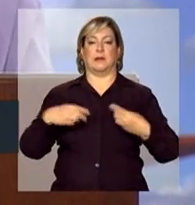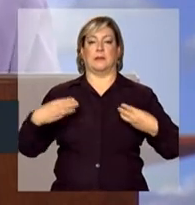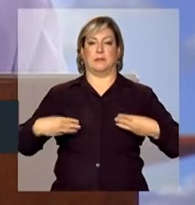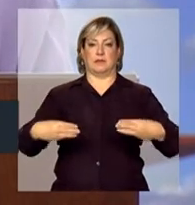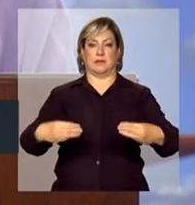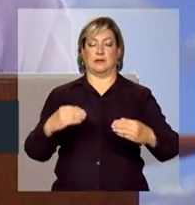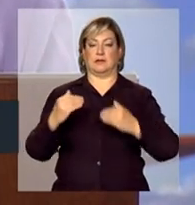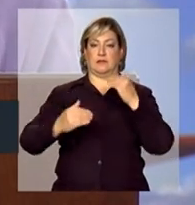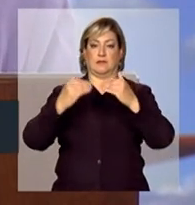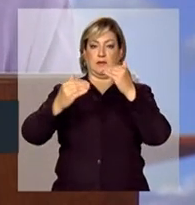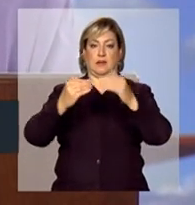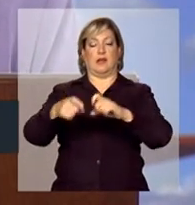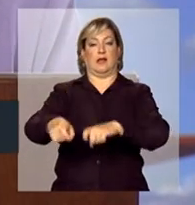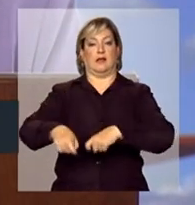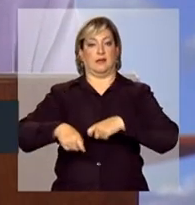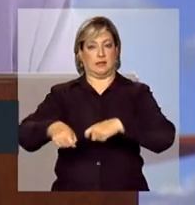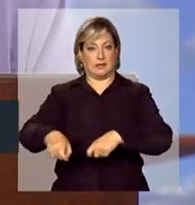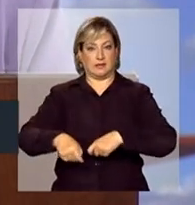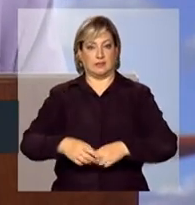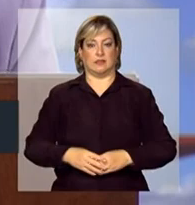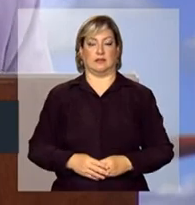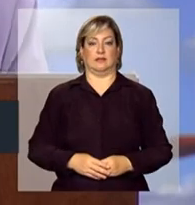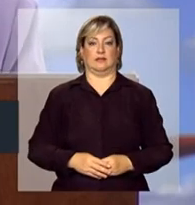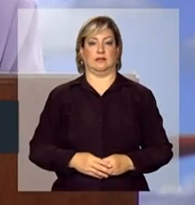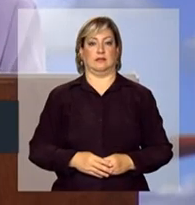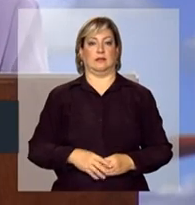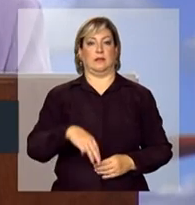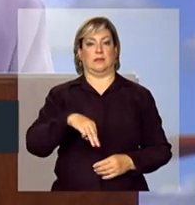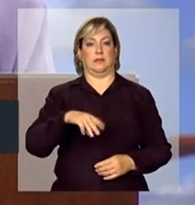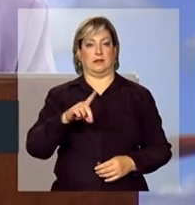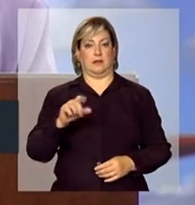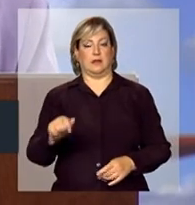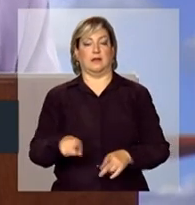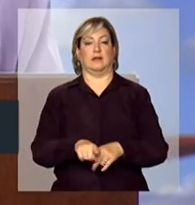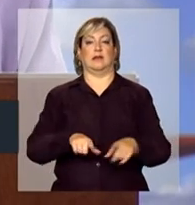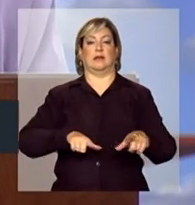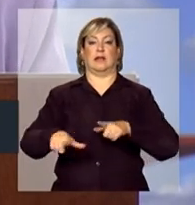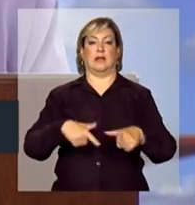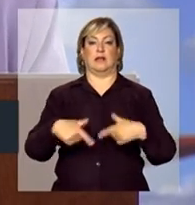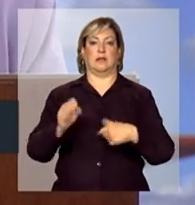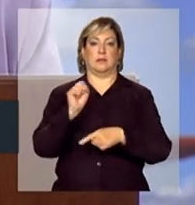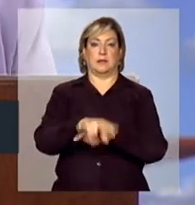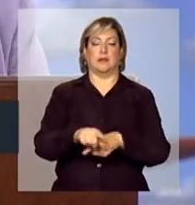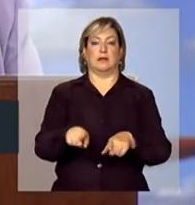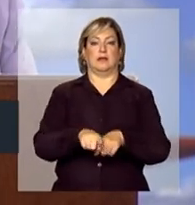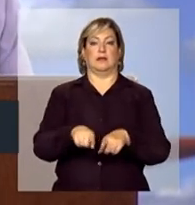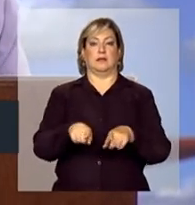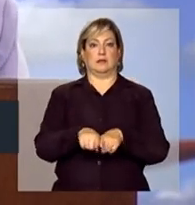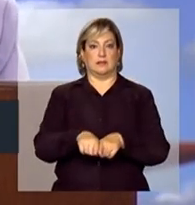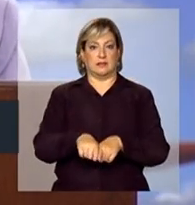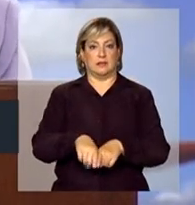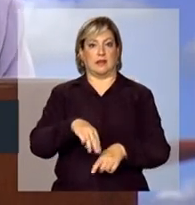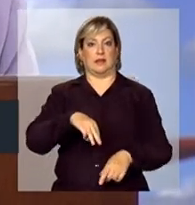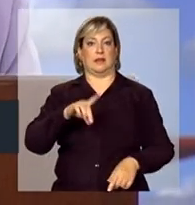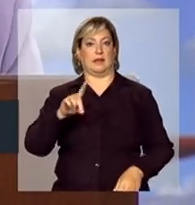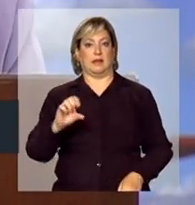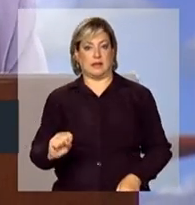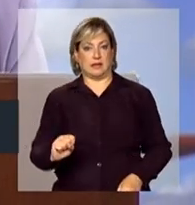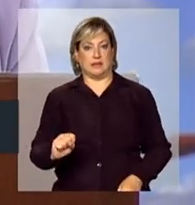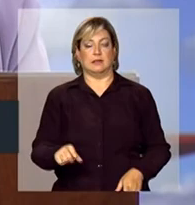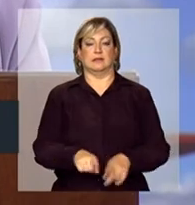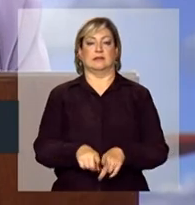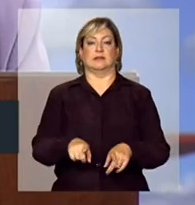de Desenvolvimento Agrário trabalho emprego Desenvolvimento Social e combate à fome